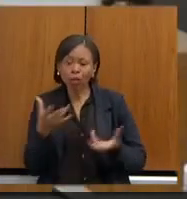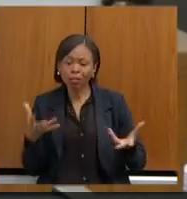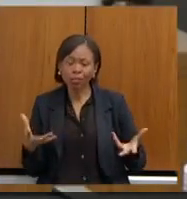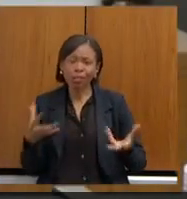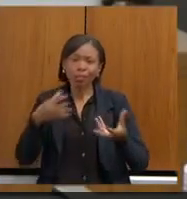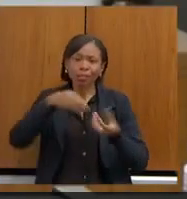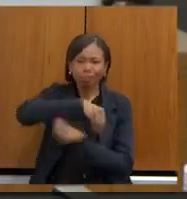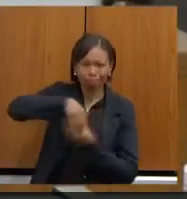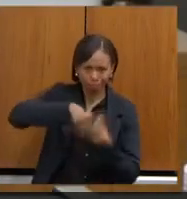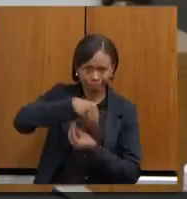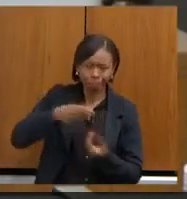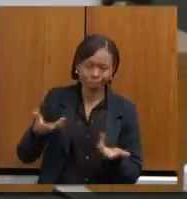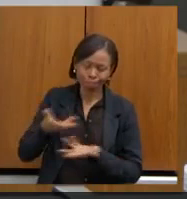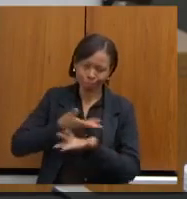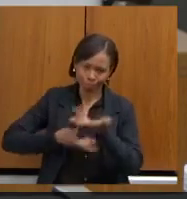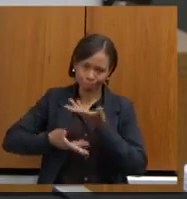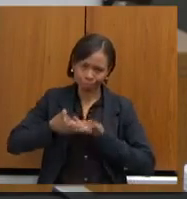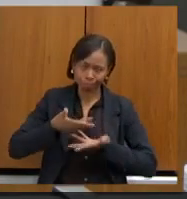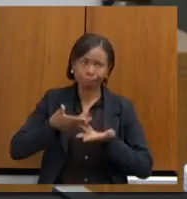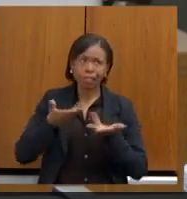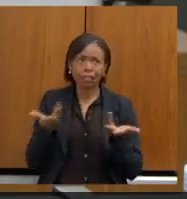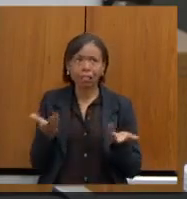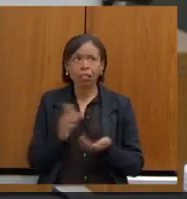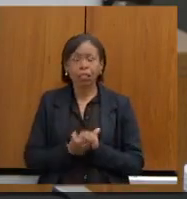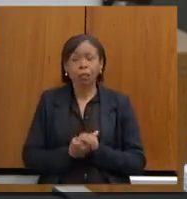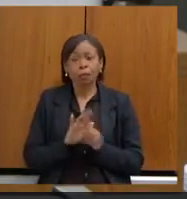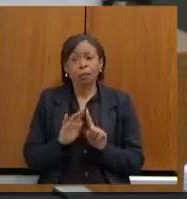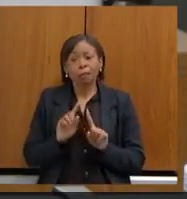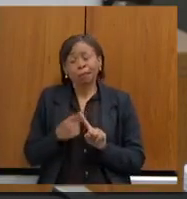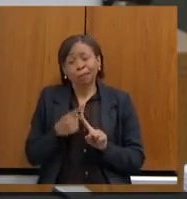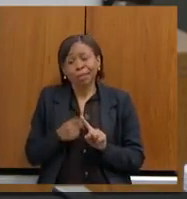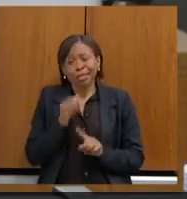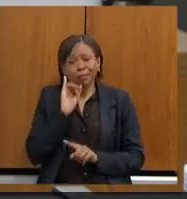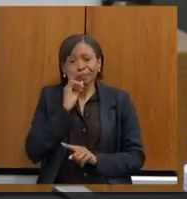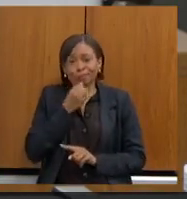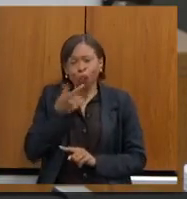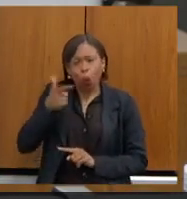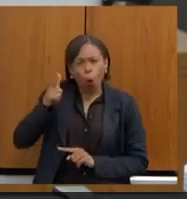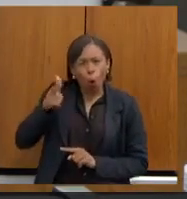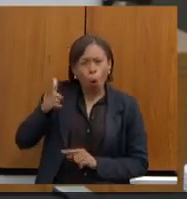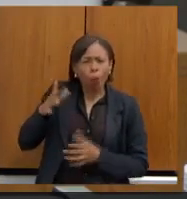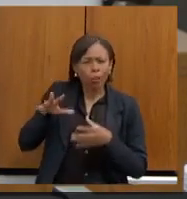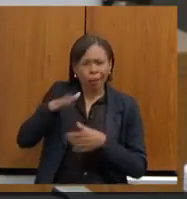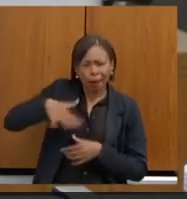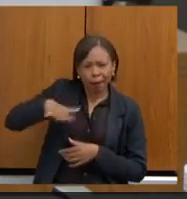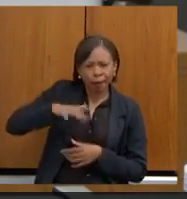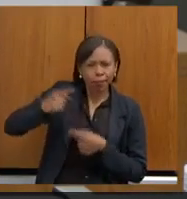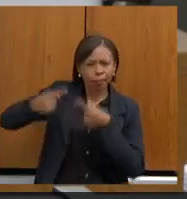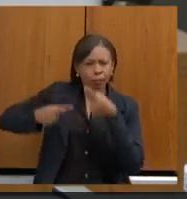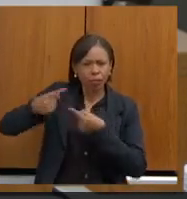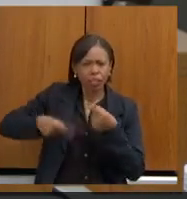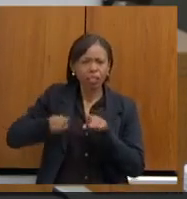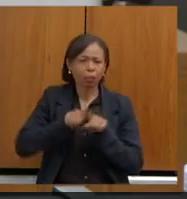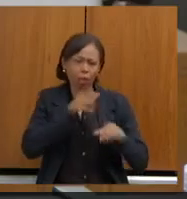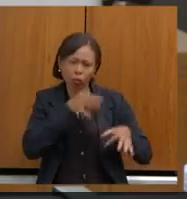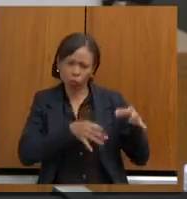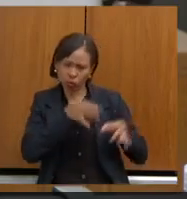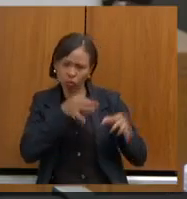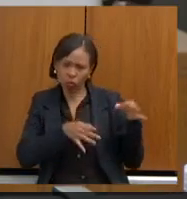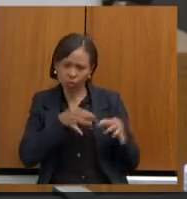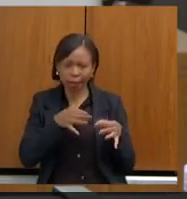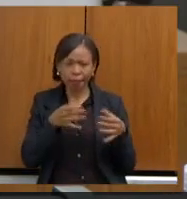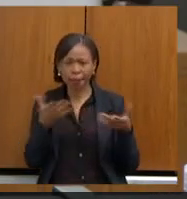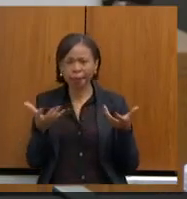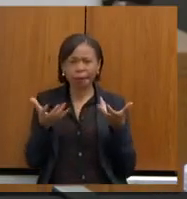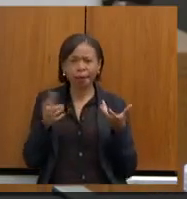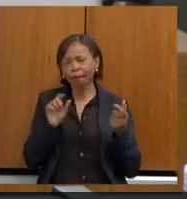sessão do porte de arma só que infelizmente de outros setores da política e até do Judiciário existe uma tentativa de